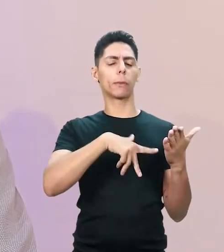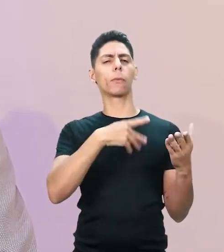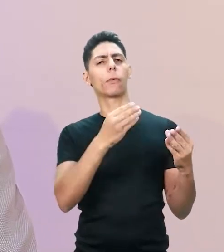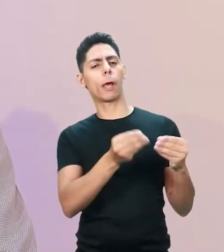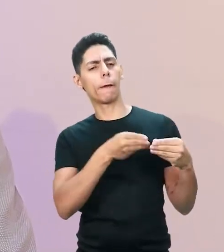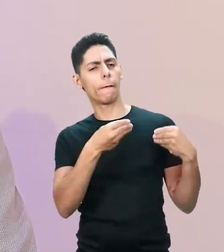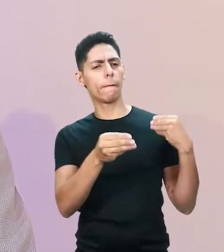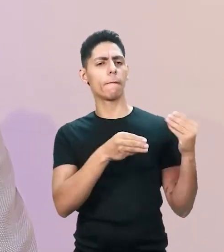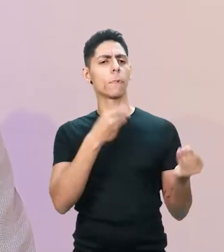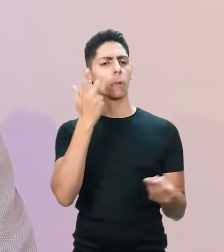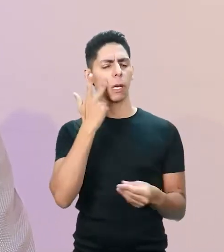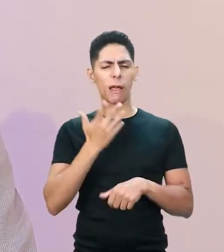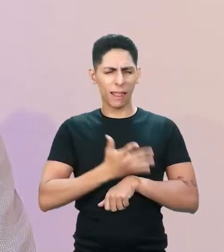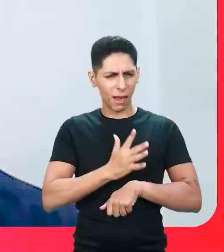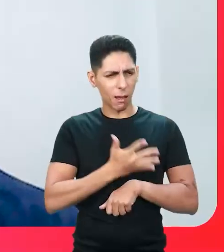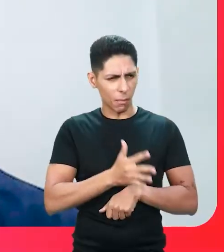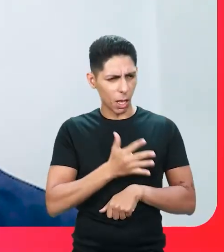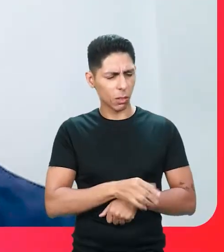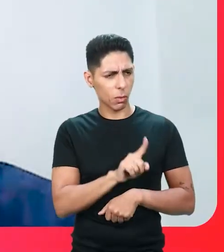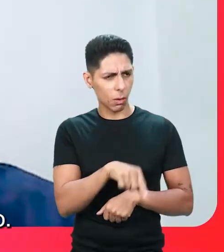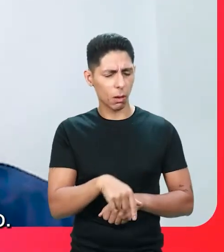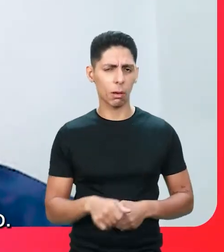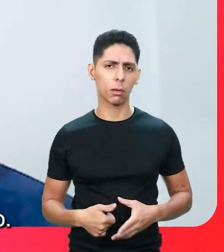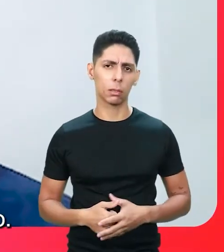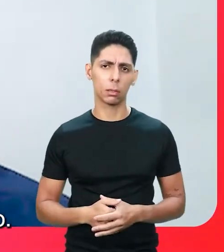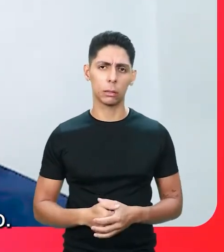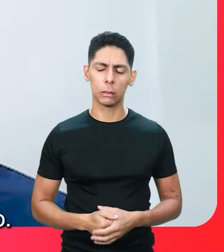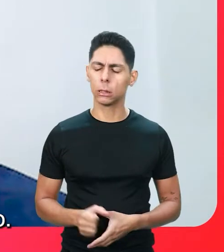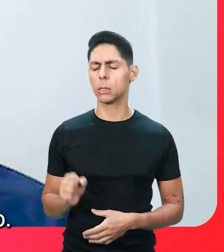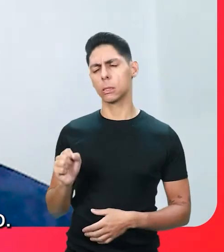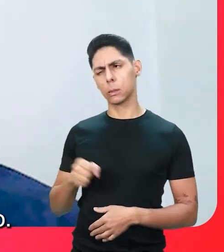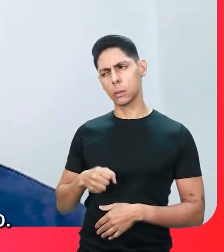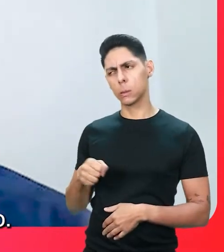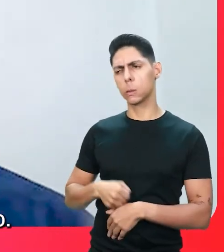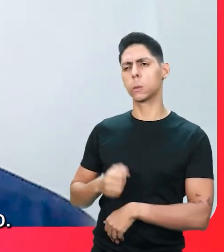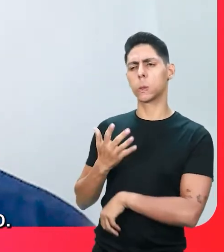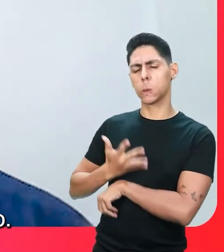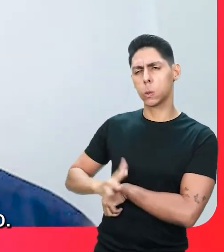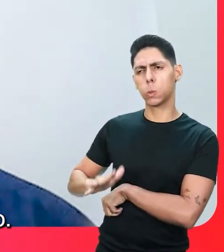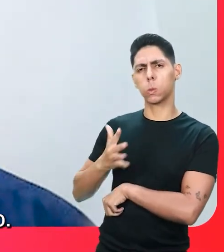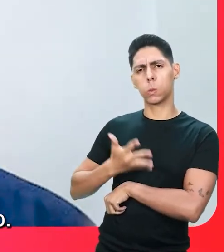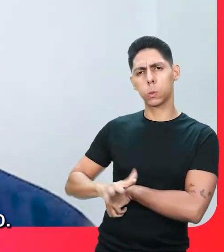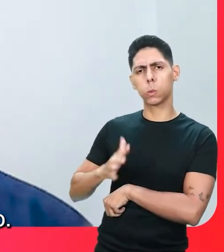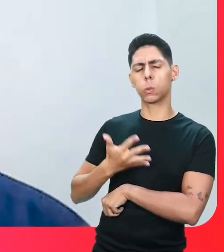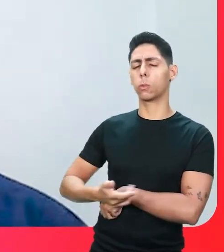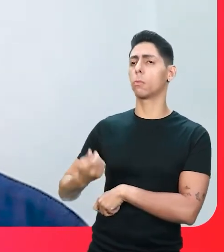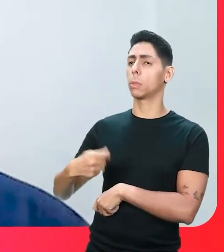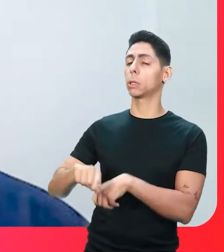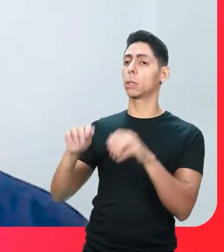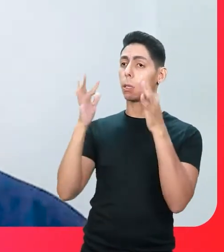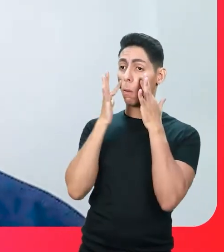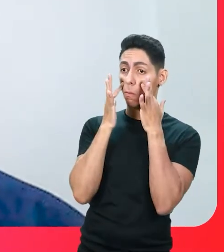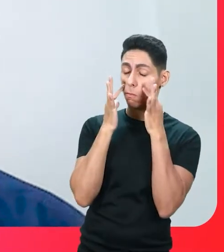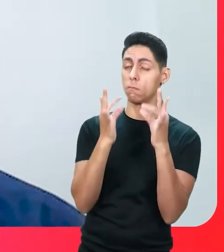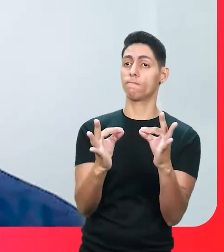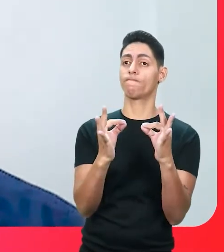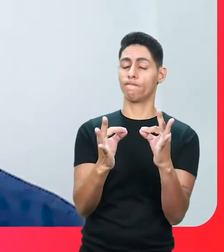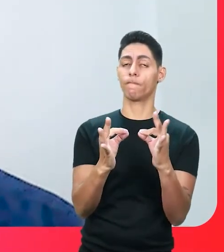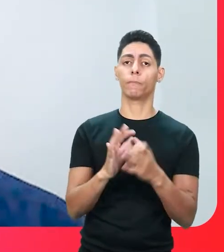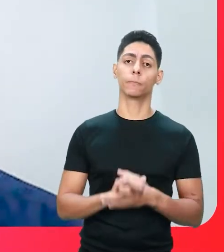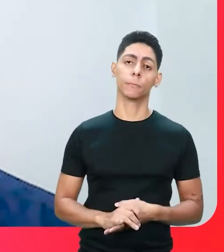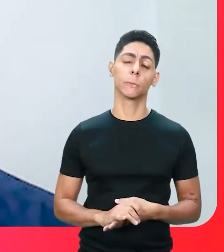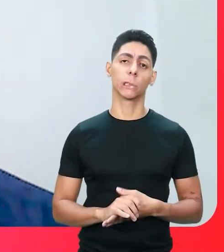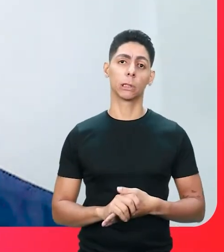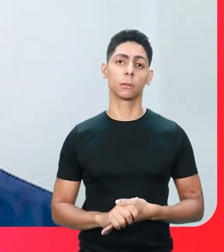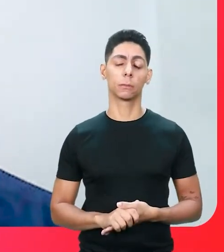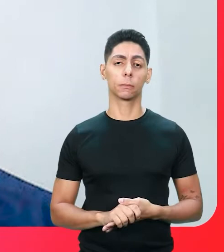fluida. Muito treinamento? Muito, e requer uma grande concentração. Eu